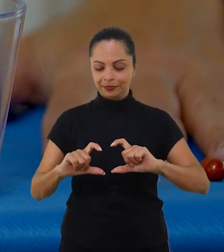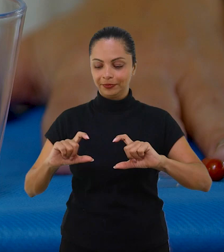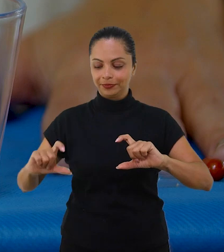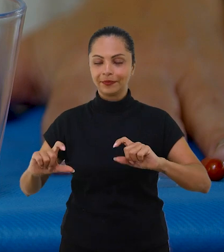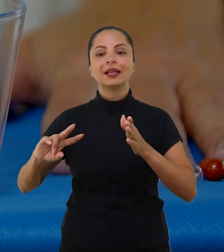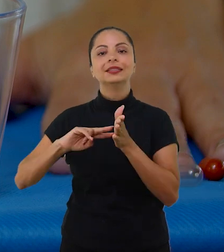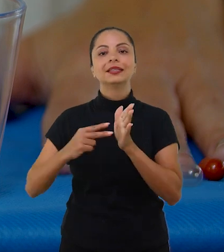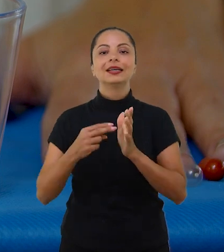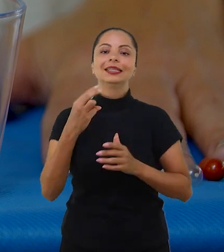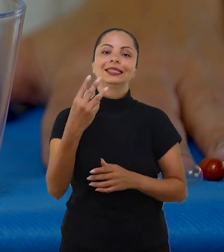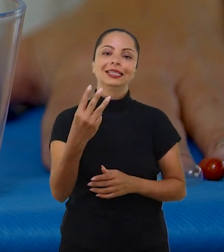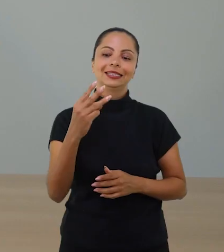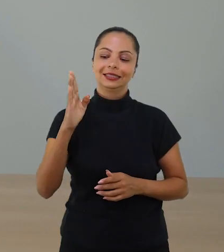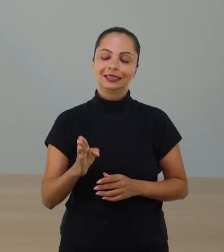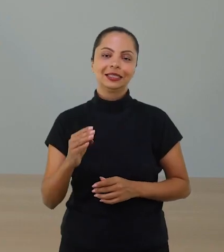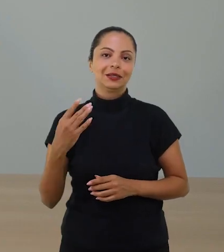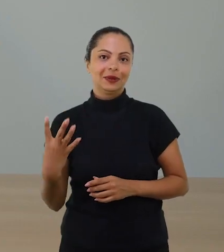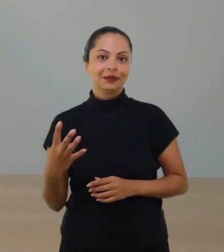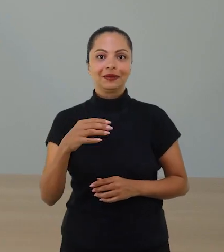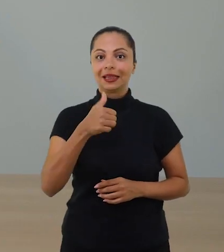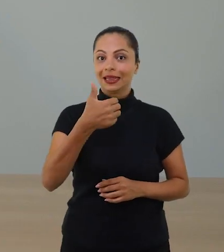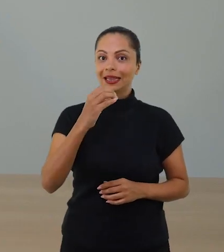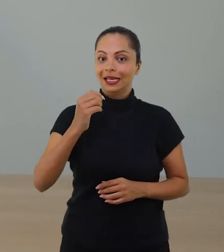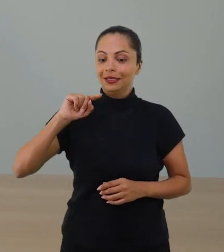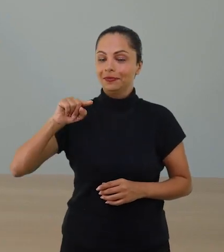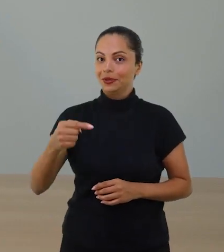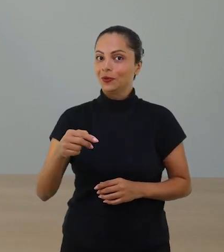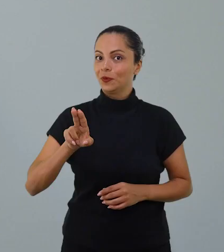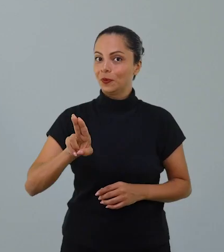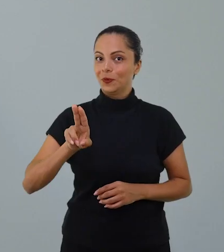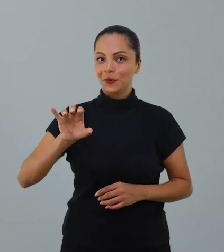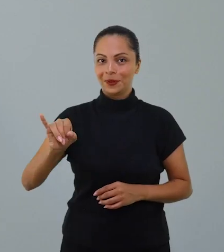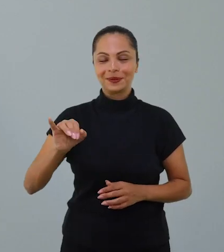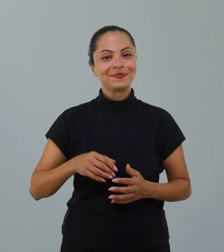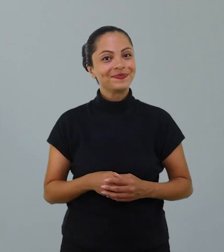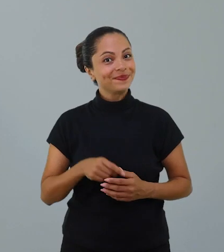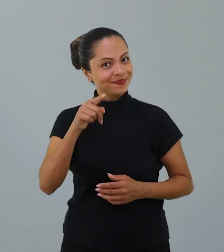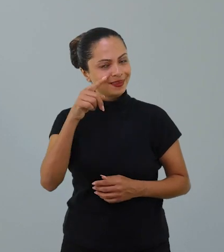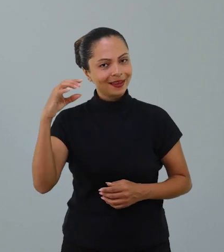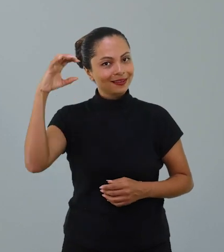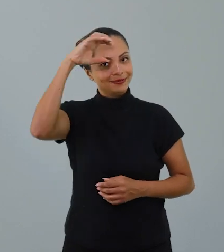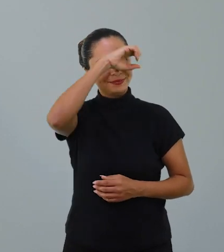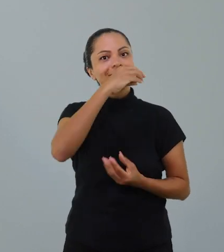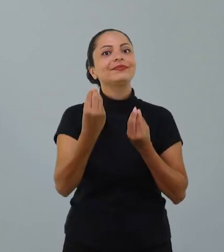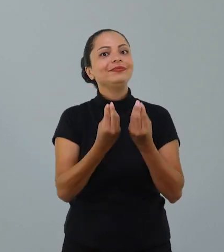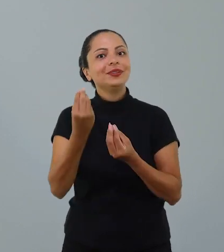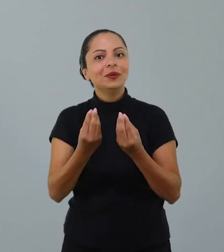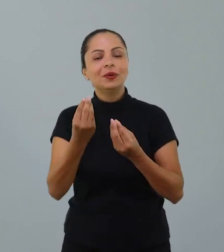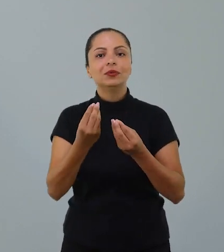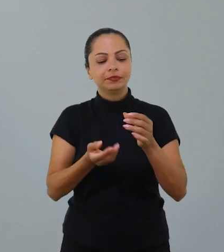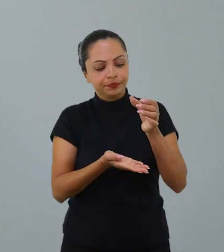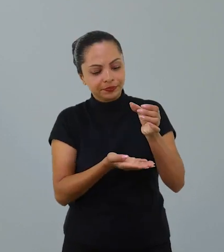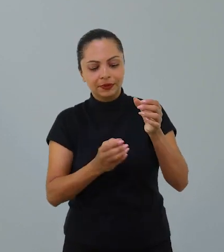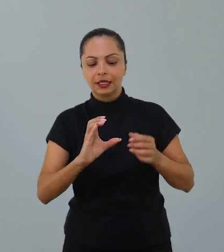à dose de 3/4 de cápsula de Creon 10.000 unidades internacionais. Depois de ter aprendido como separar a dose do